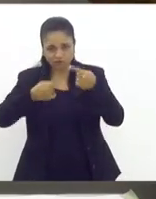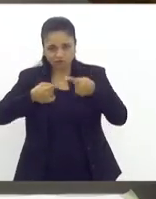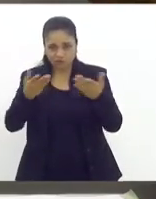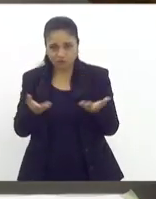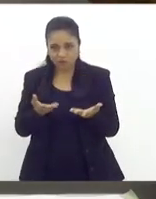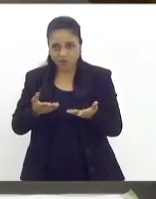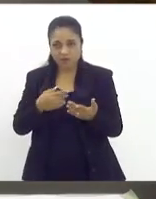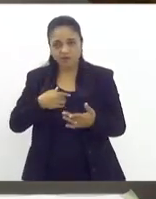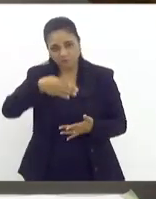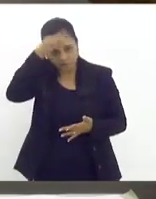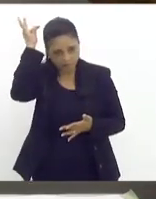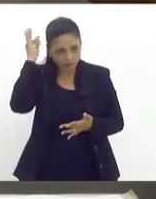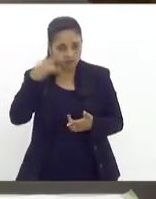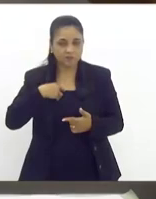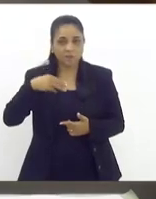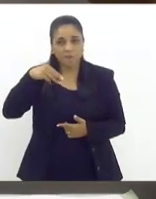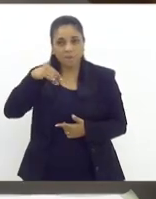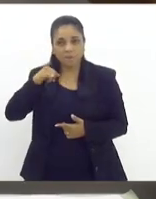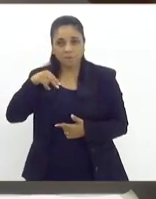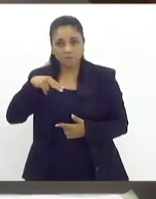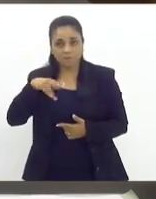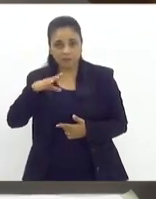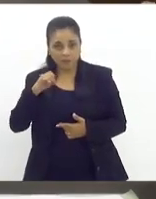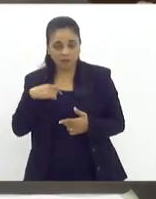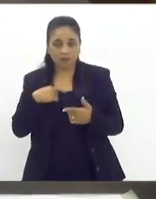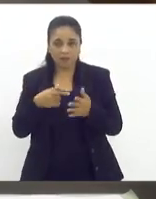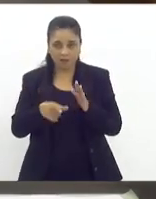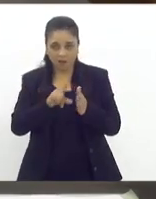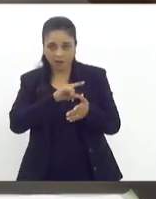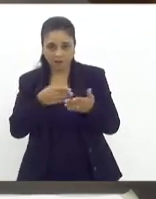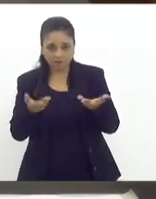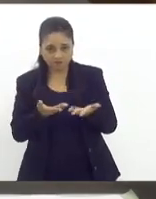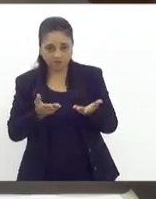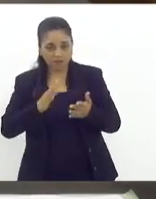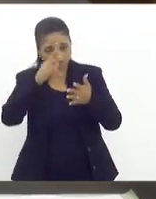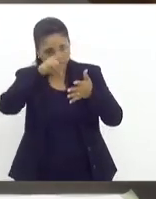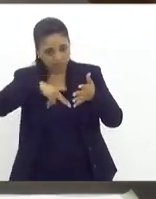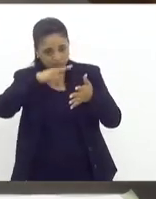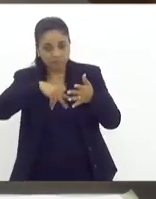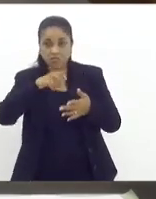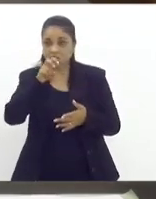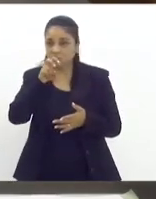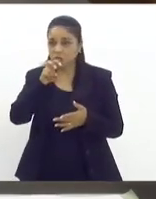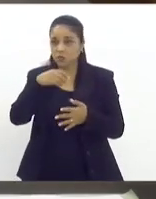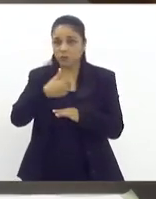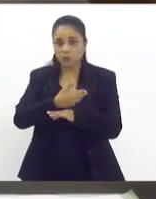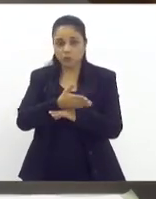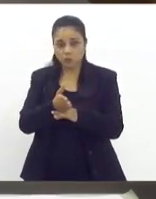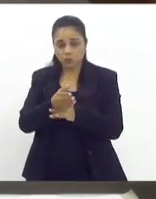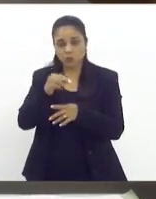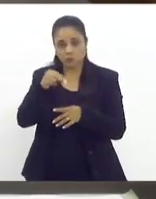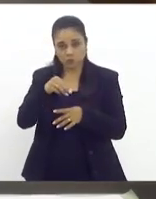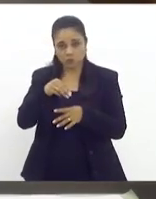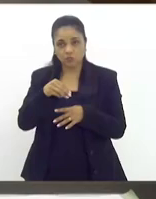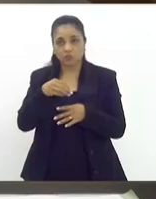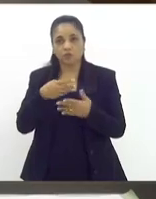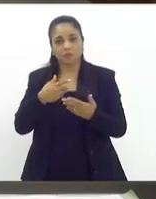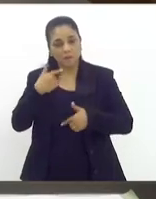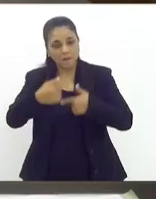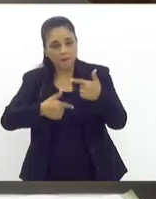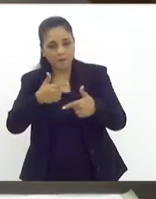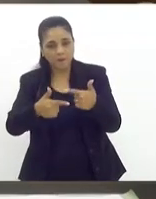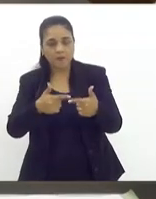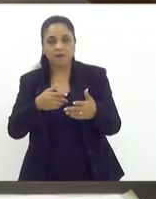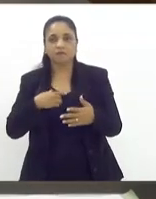Fred? Não. Deputado Mink, quer antecipar algum projeto? Então, como já deu 5 minutos após o prazo regimental, a gente avançou.